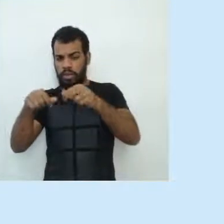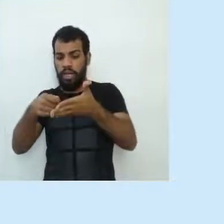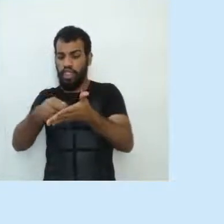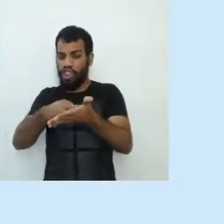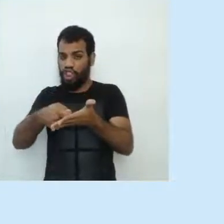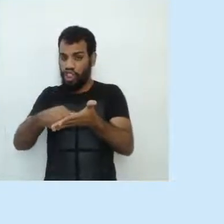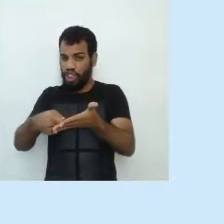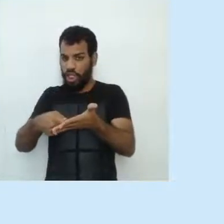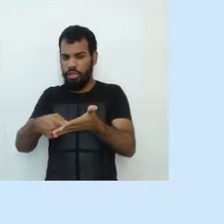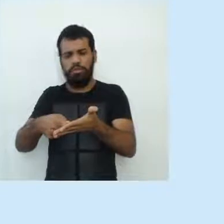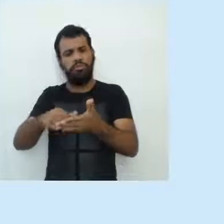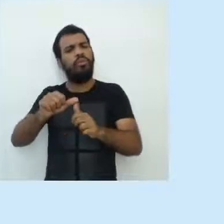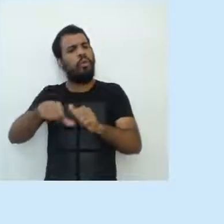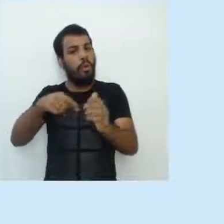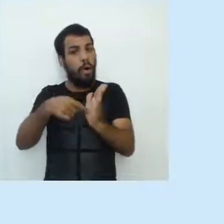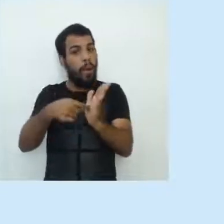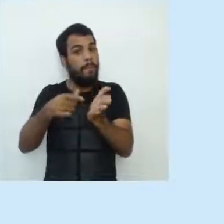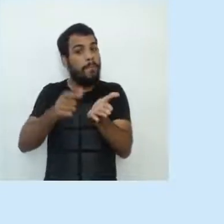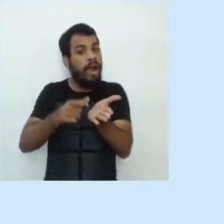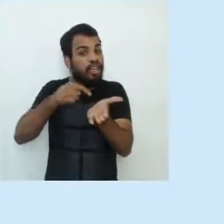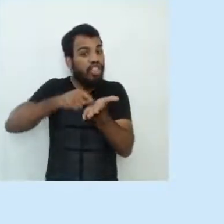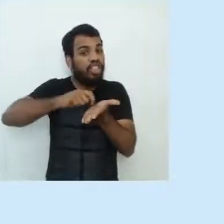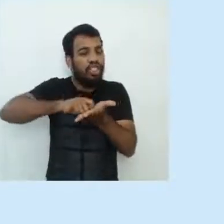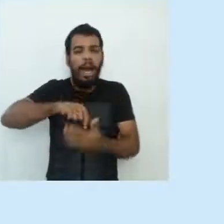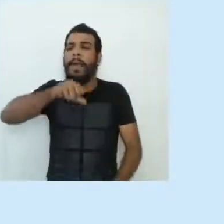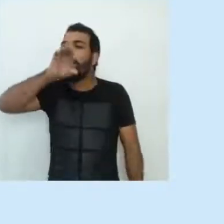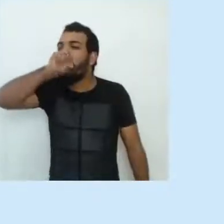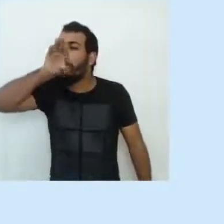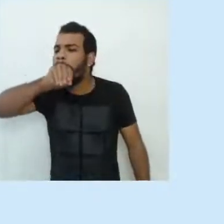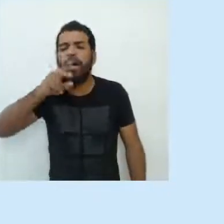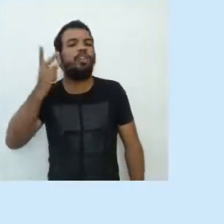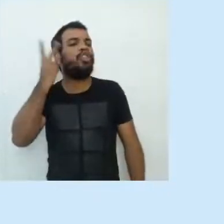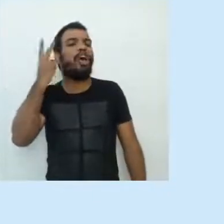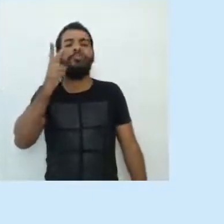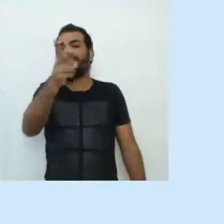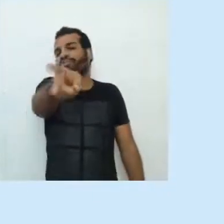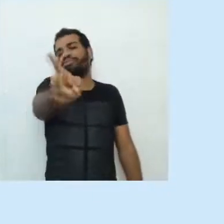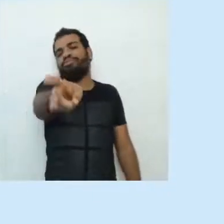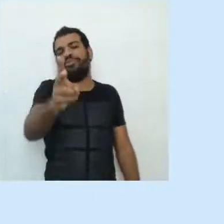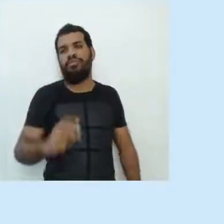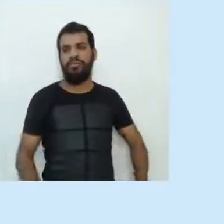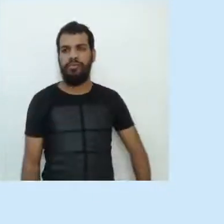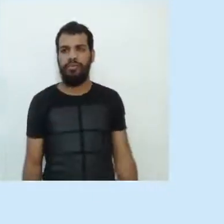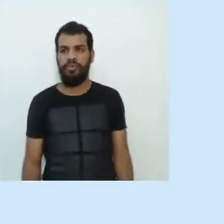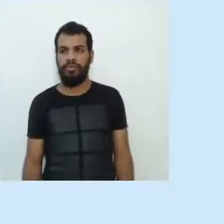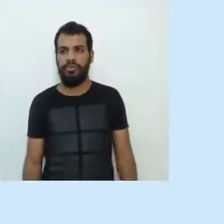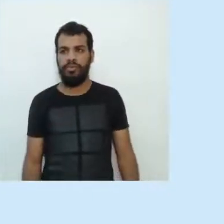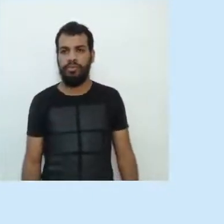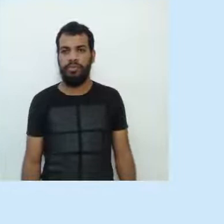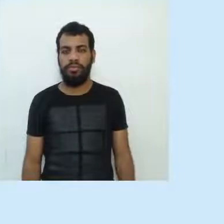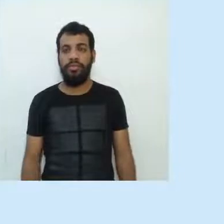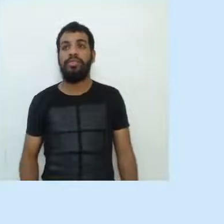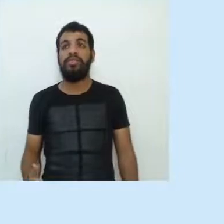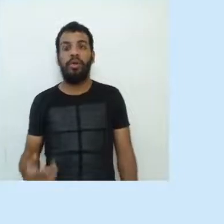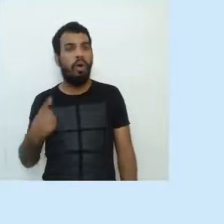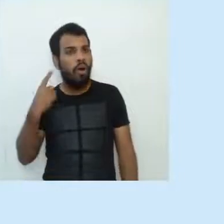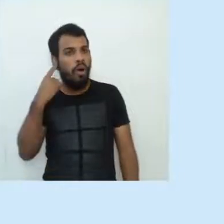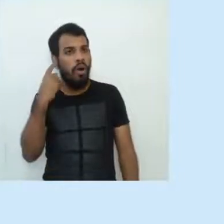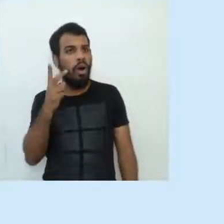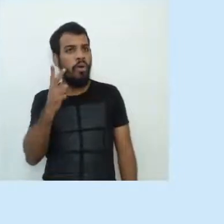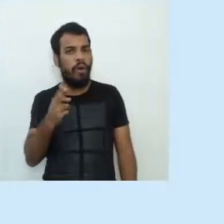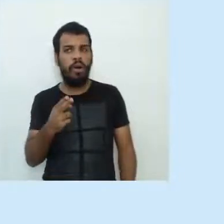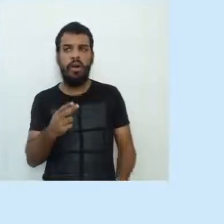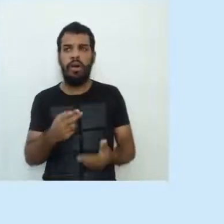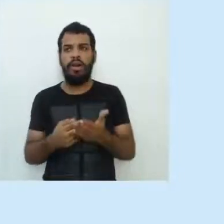a pronúncia ela não é mexida. Nesse caso, para que a sonoridade permaneça igual, a gente tem que fazer